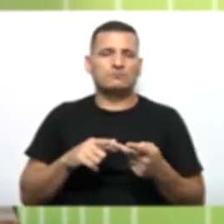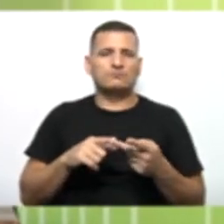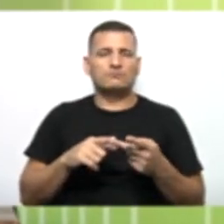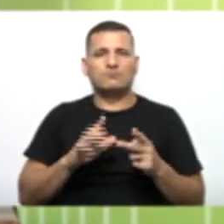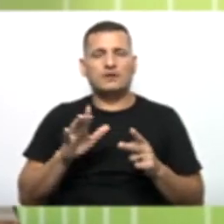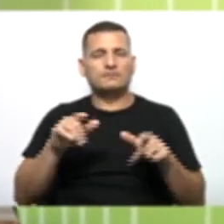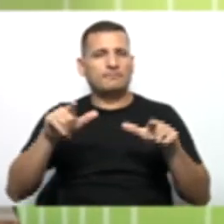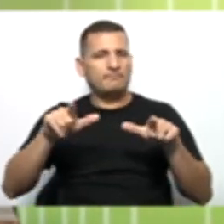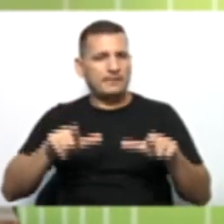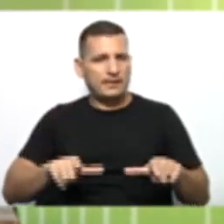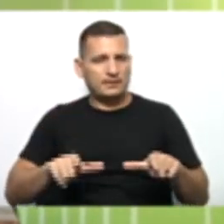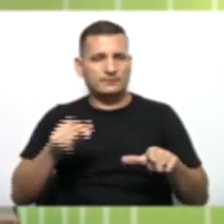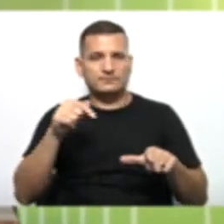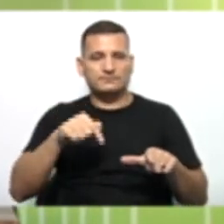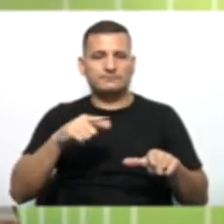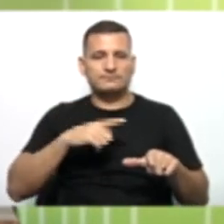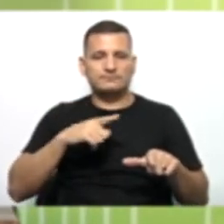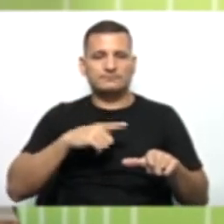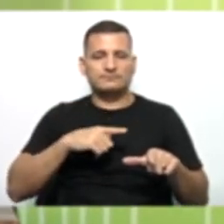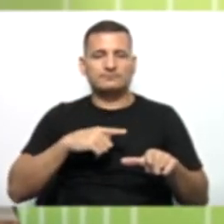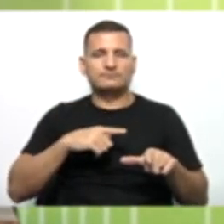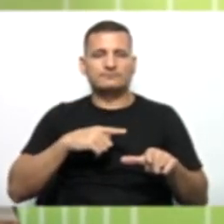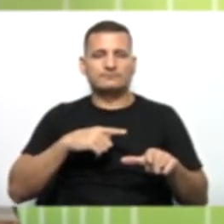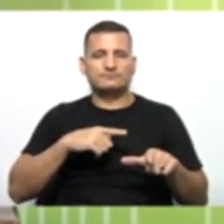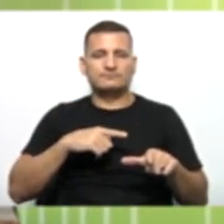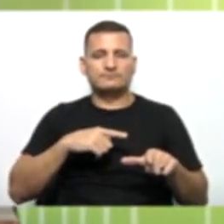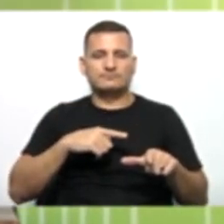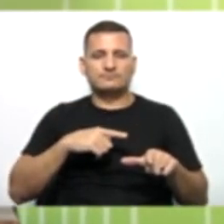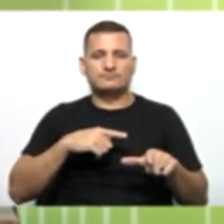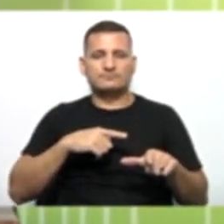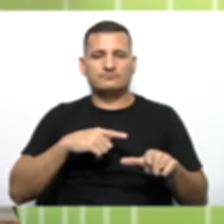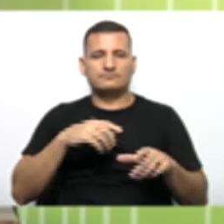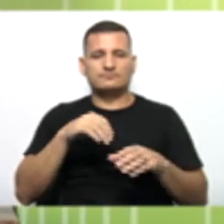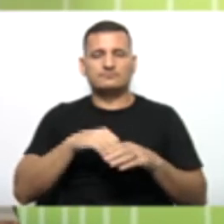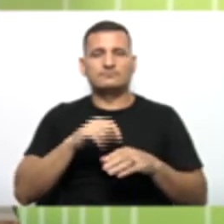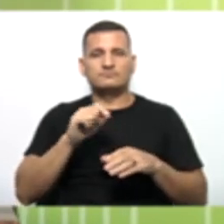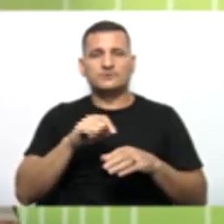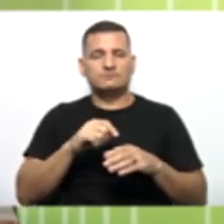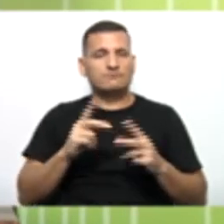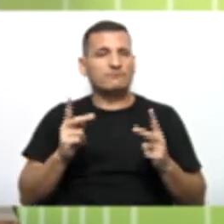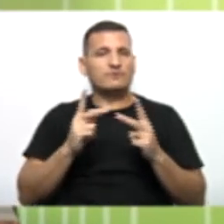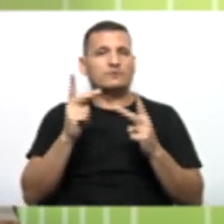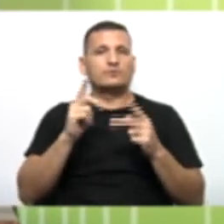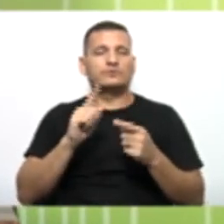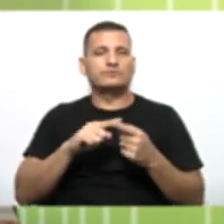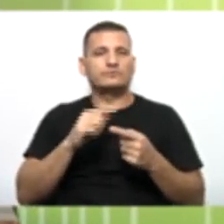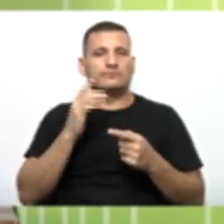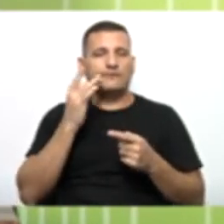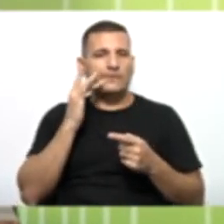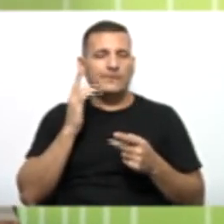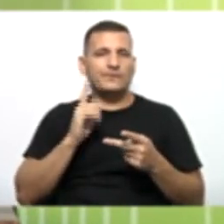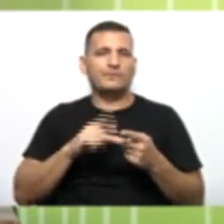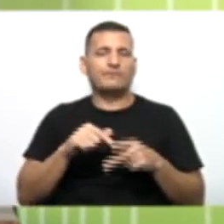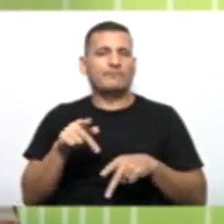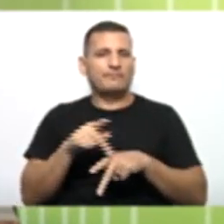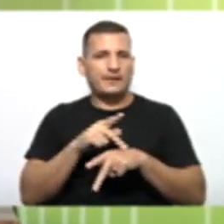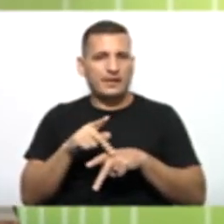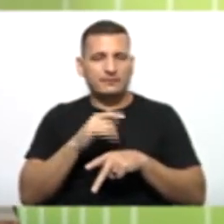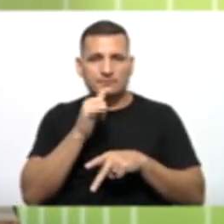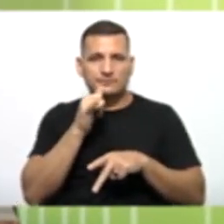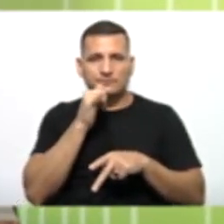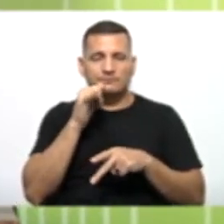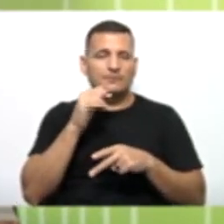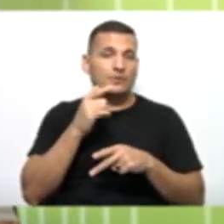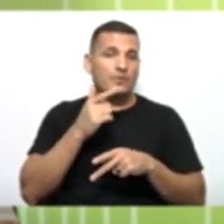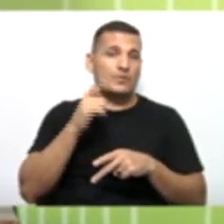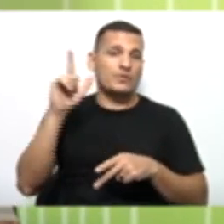placas, que contêm inclusive produtos que têm um valor agregado muito alto, como ouro, prata, por exemplo, são mandados para